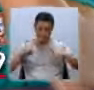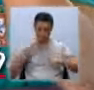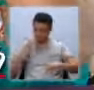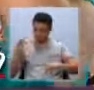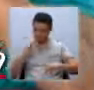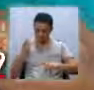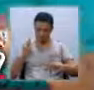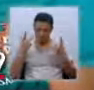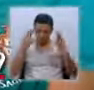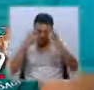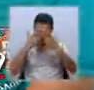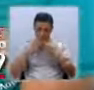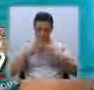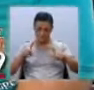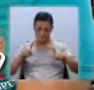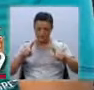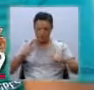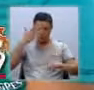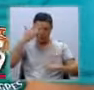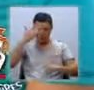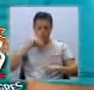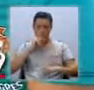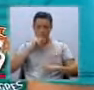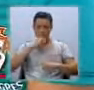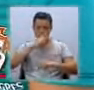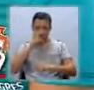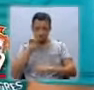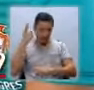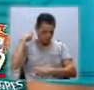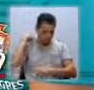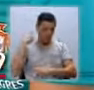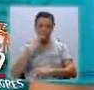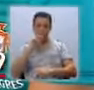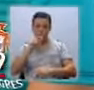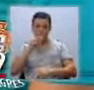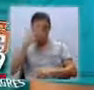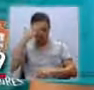pouco diferente e fora o número e o nome na camisa na camisola que já ajuda né